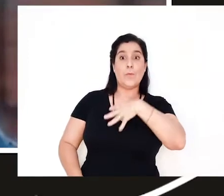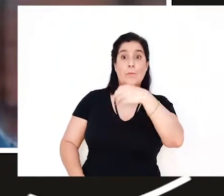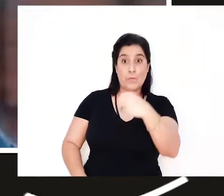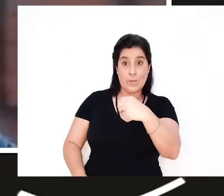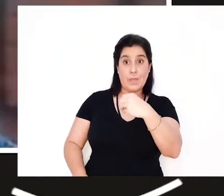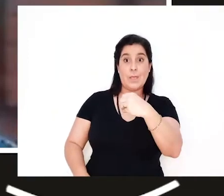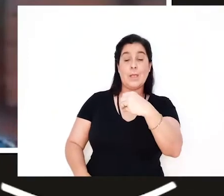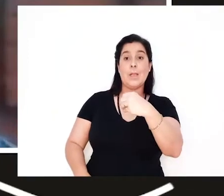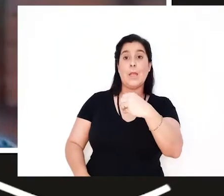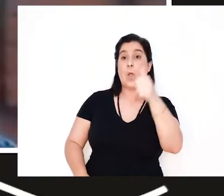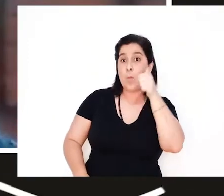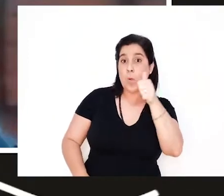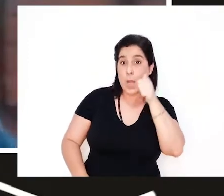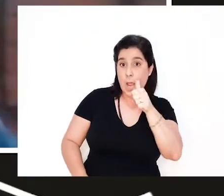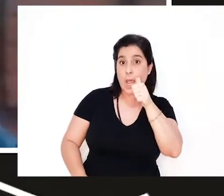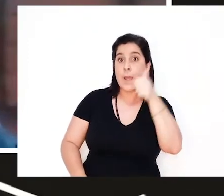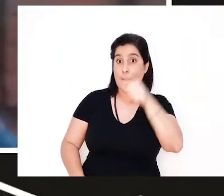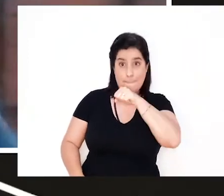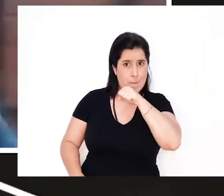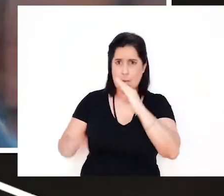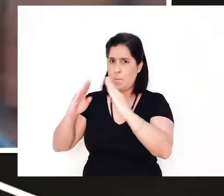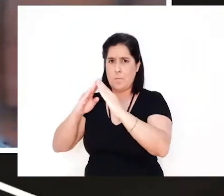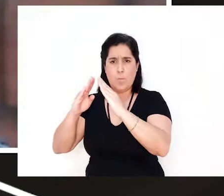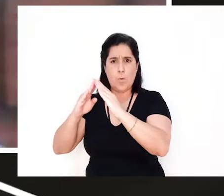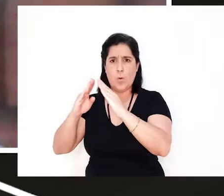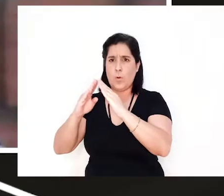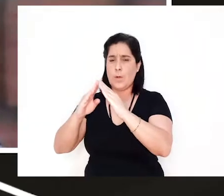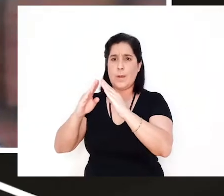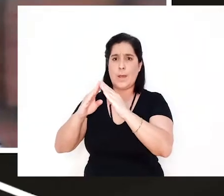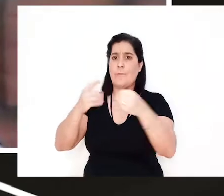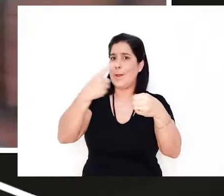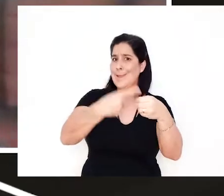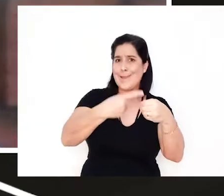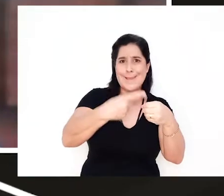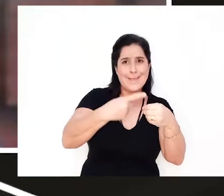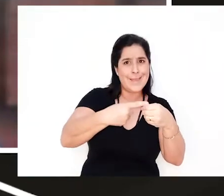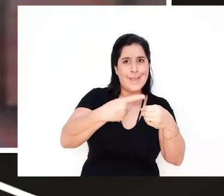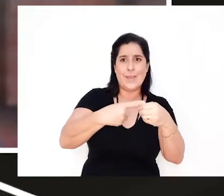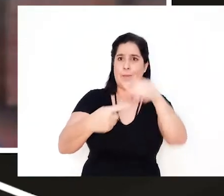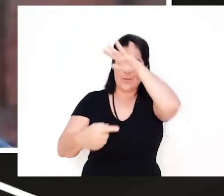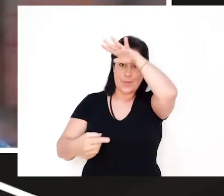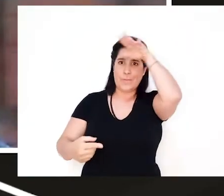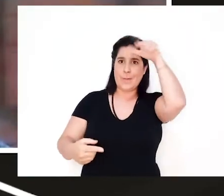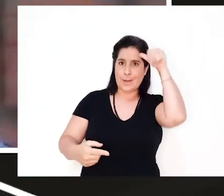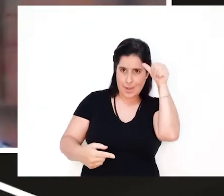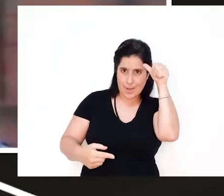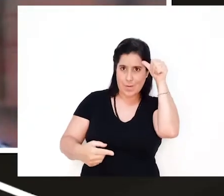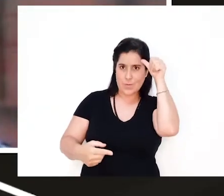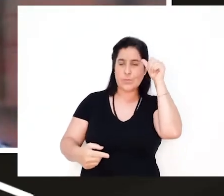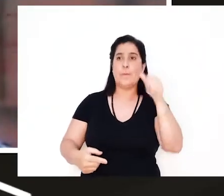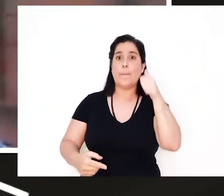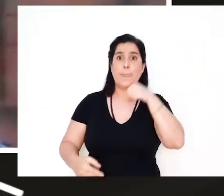interior do Amazonas, né, de uma região ribeirinha, no interior do município de Altazes. Minha mãe nasceu